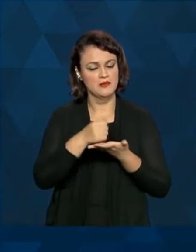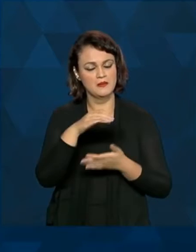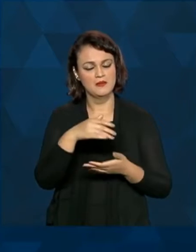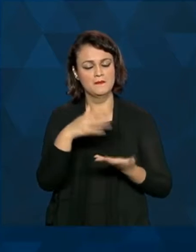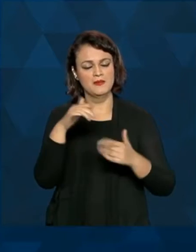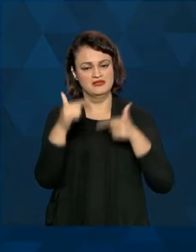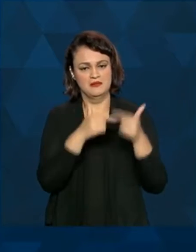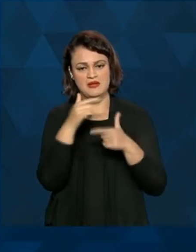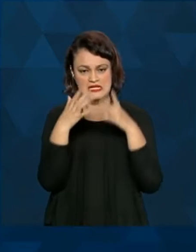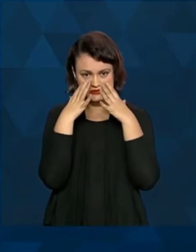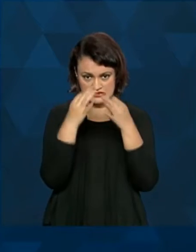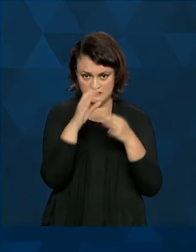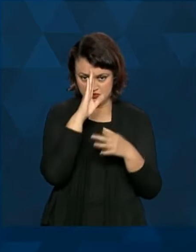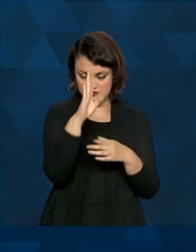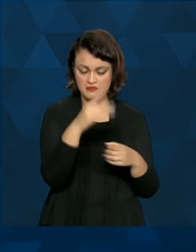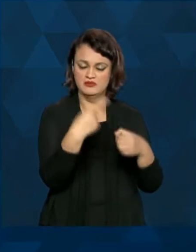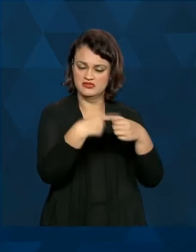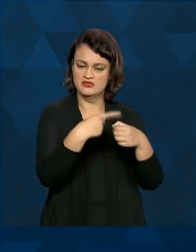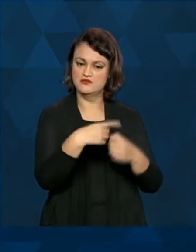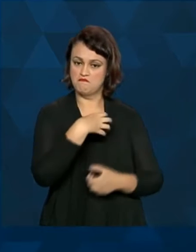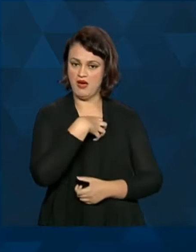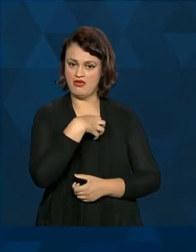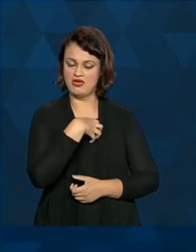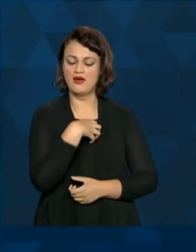primária dos municípios da Bahia,